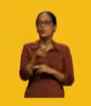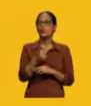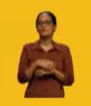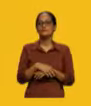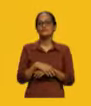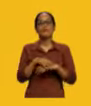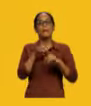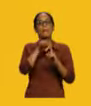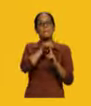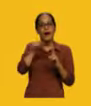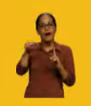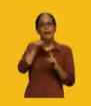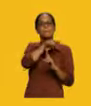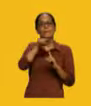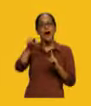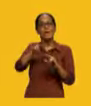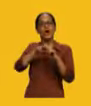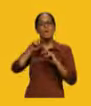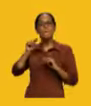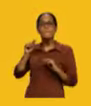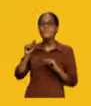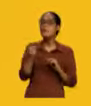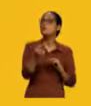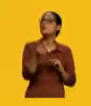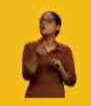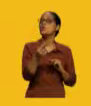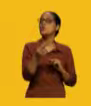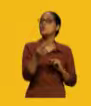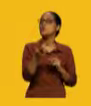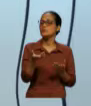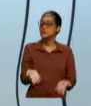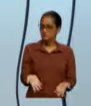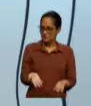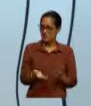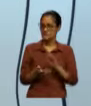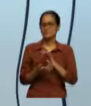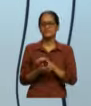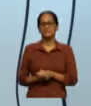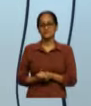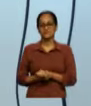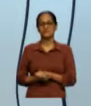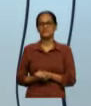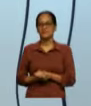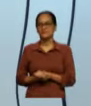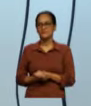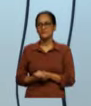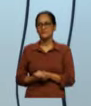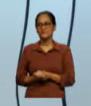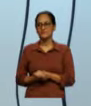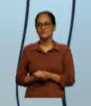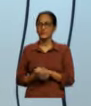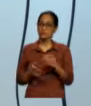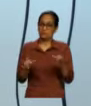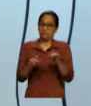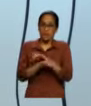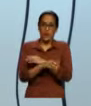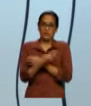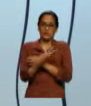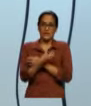dois traços na horizontal. Bom, a parte do 36 milhões nós